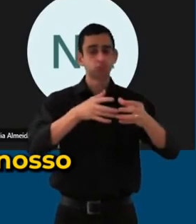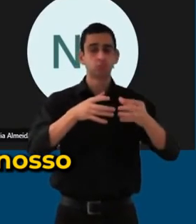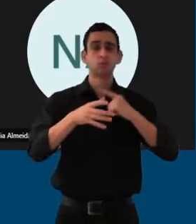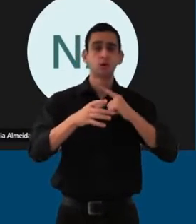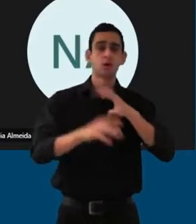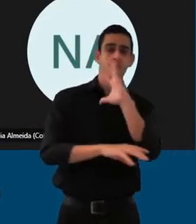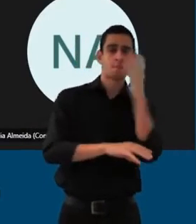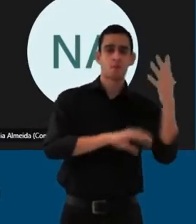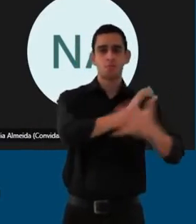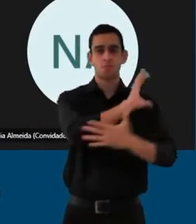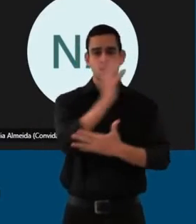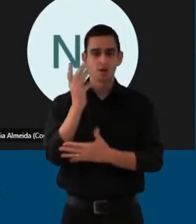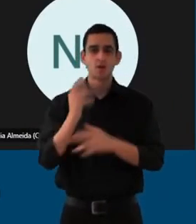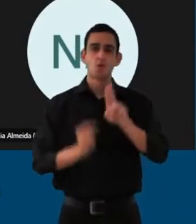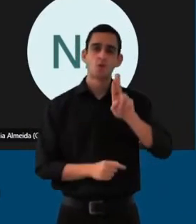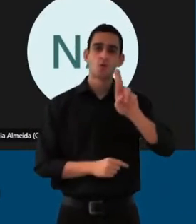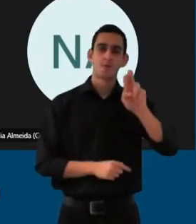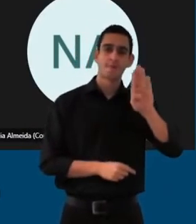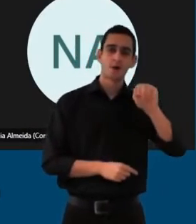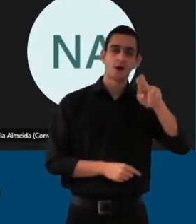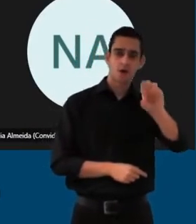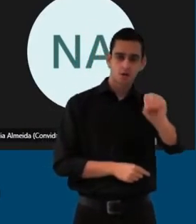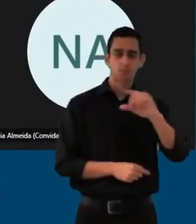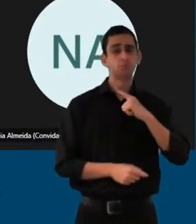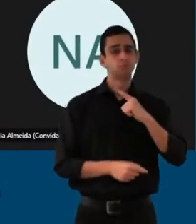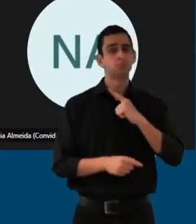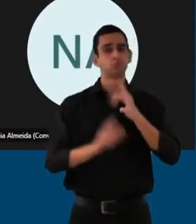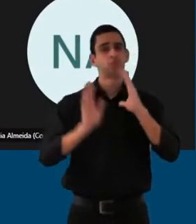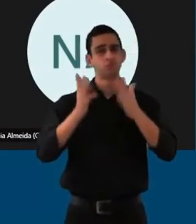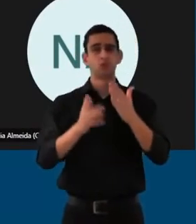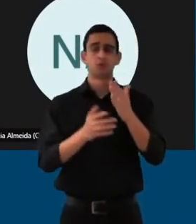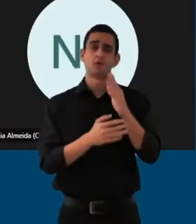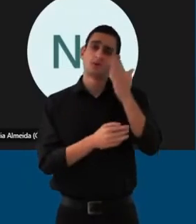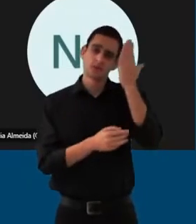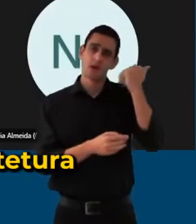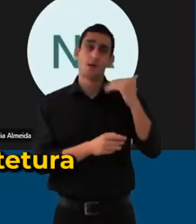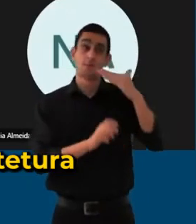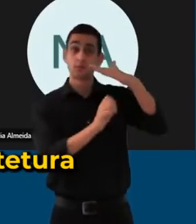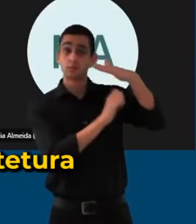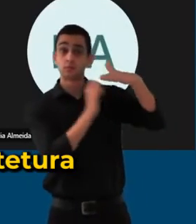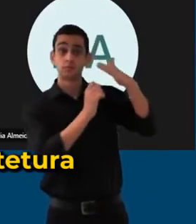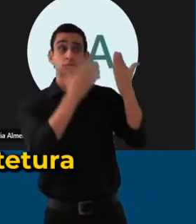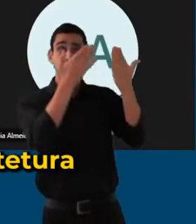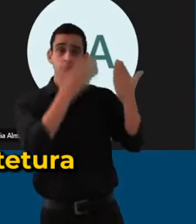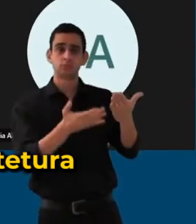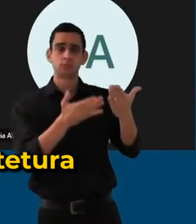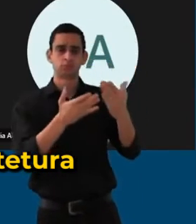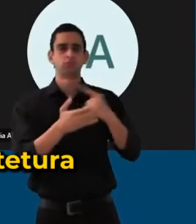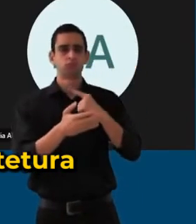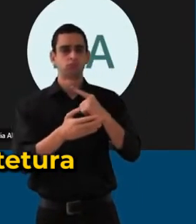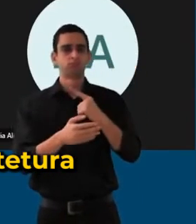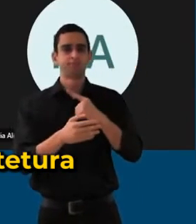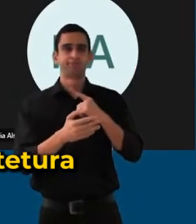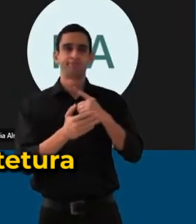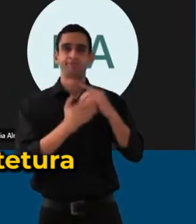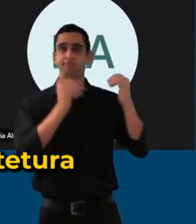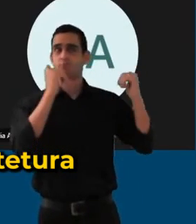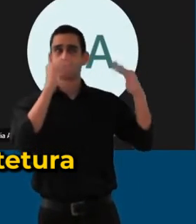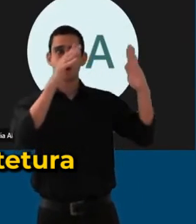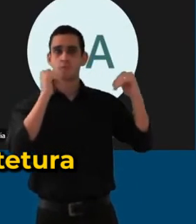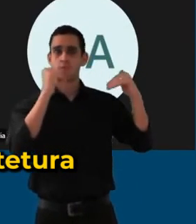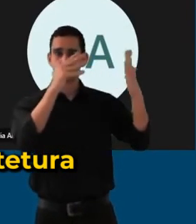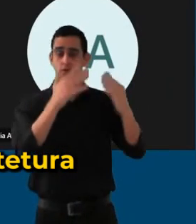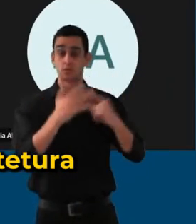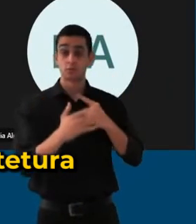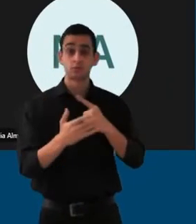ambiente urbano, né, que, sem dúvida, né, que é uma empresa que está numa cidade em que o brutalismo, né, que a arquitetura